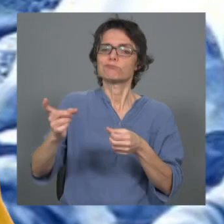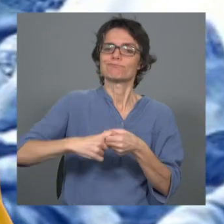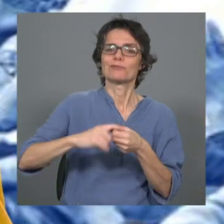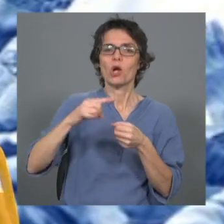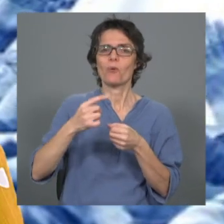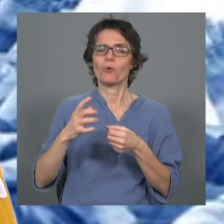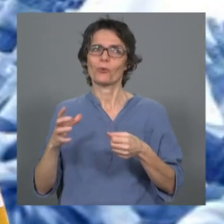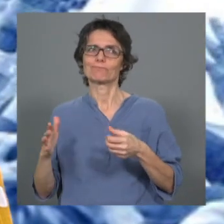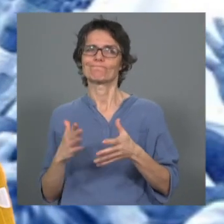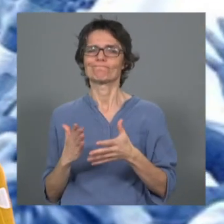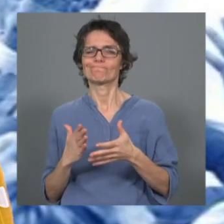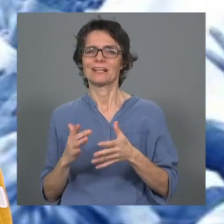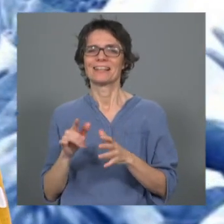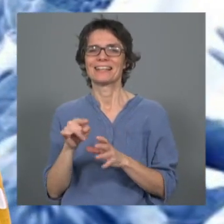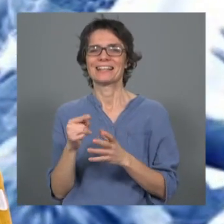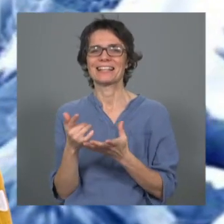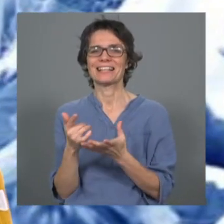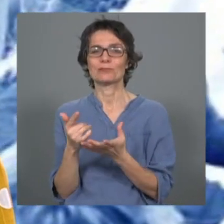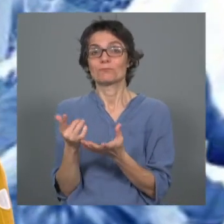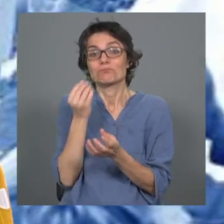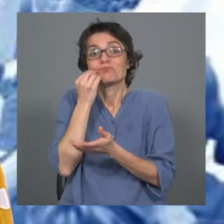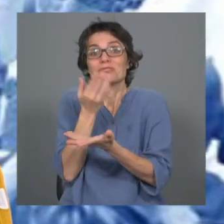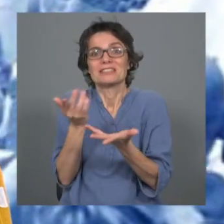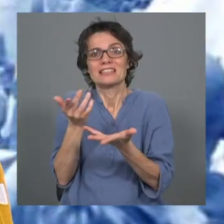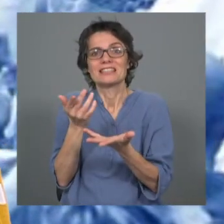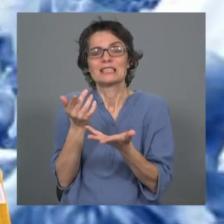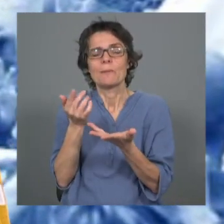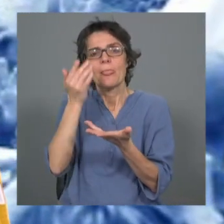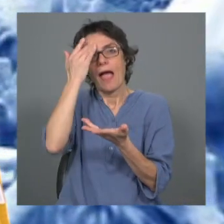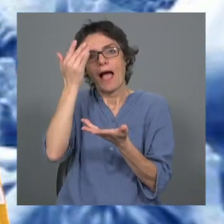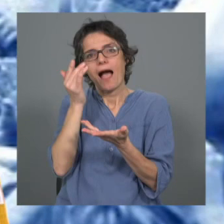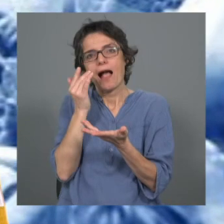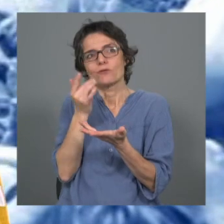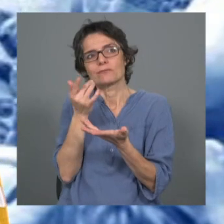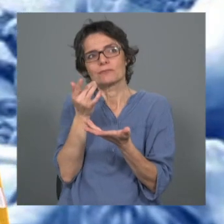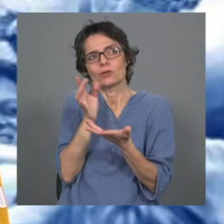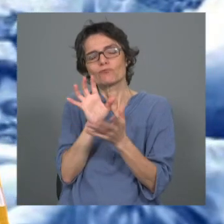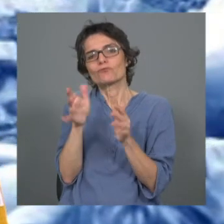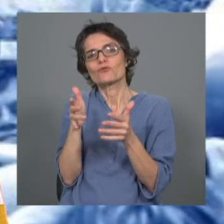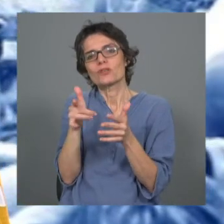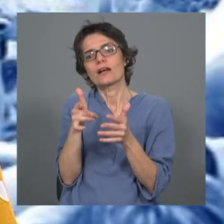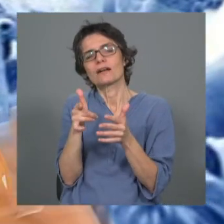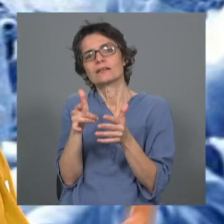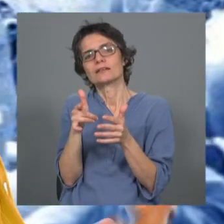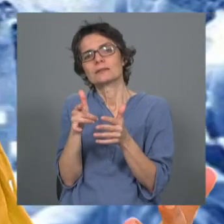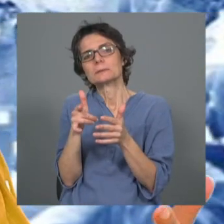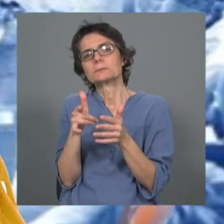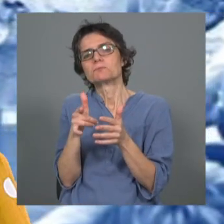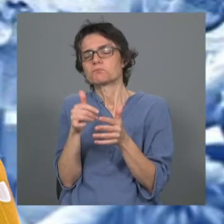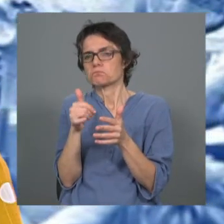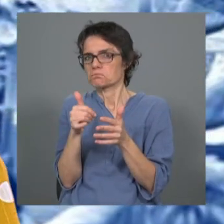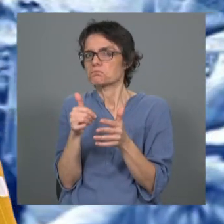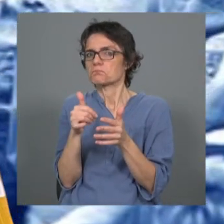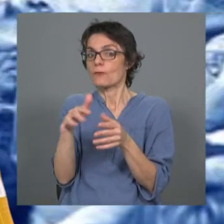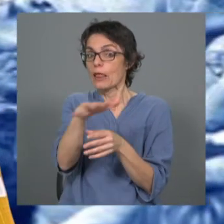é o que é, mas penso que, apesar de tudo, de uma forma geral, foram, pelo menos os da Diocese de